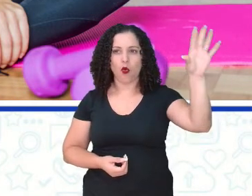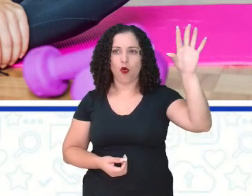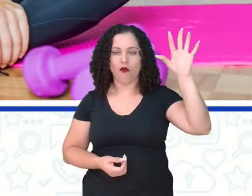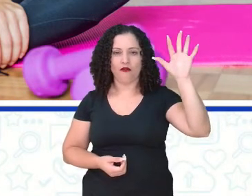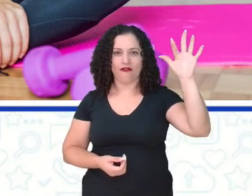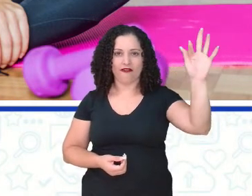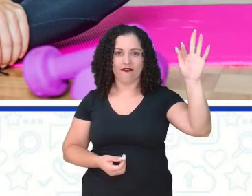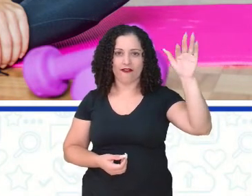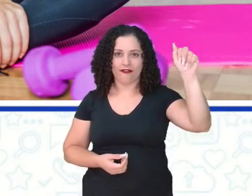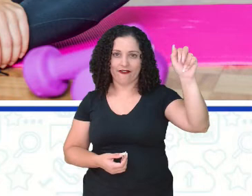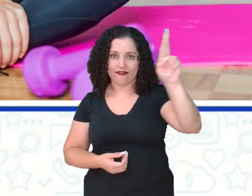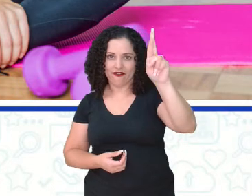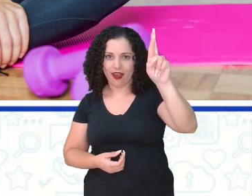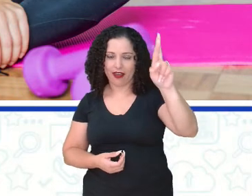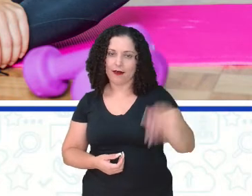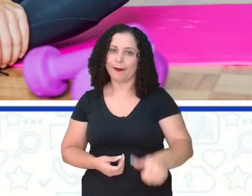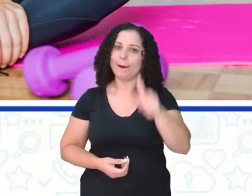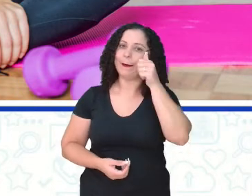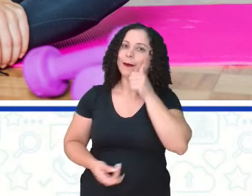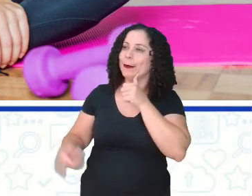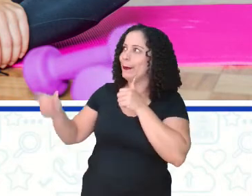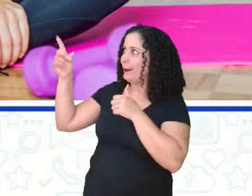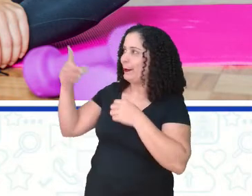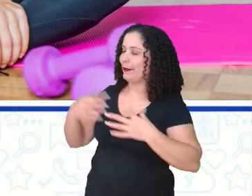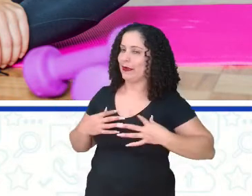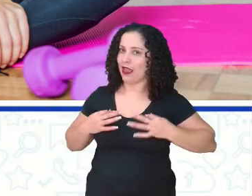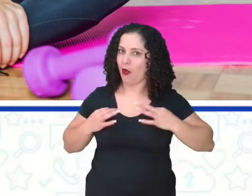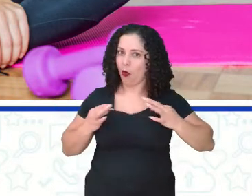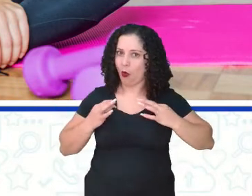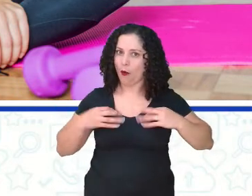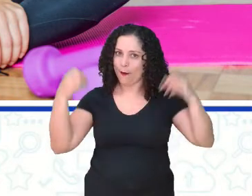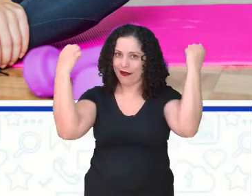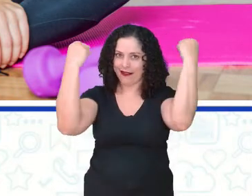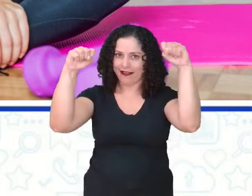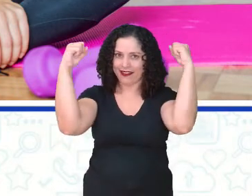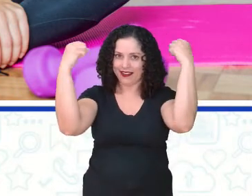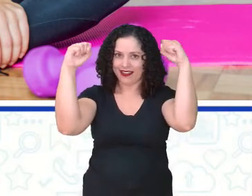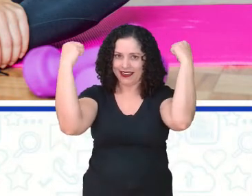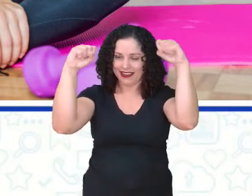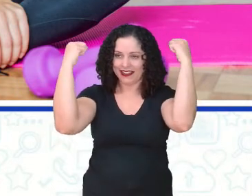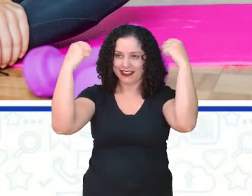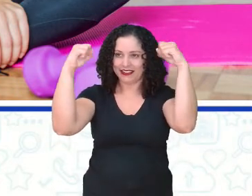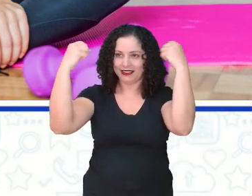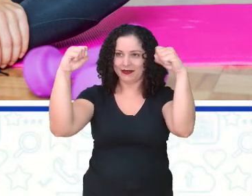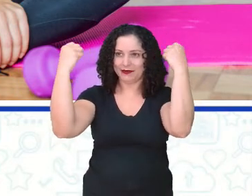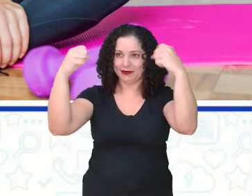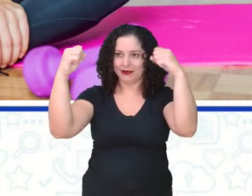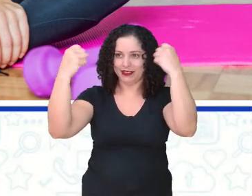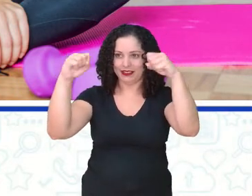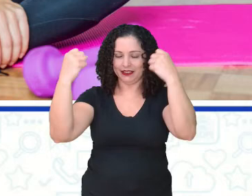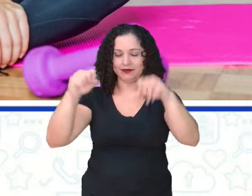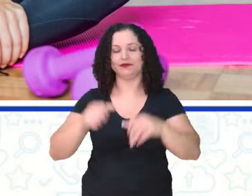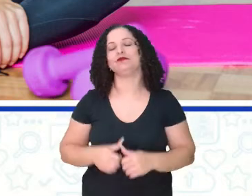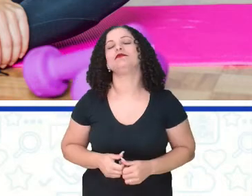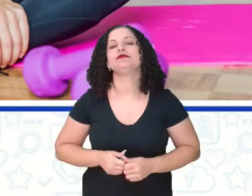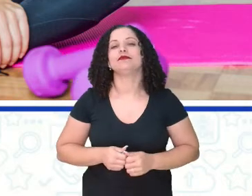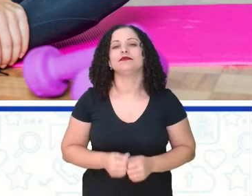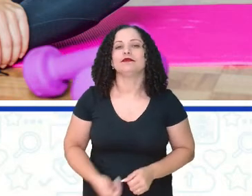roupa de academia? A roupa é dela, né? Mas usa na academia. Essa roupa daqui, ó. E